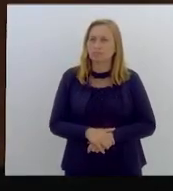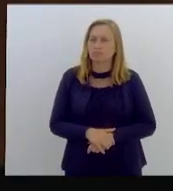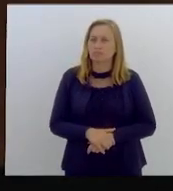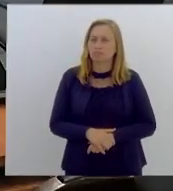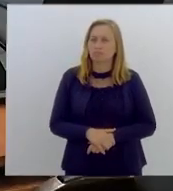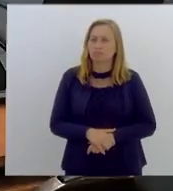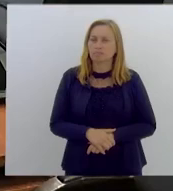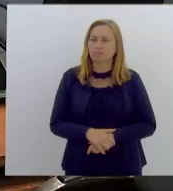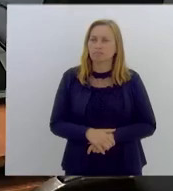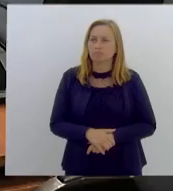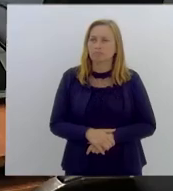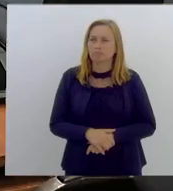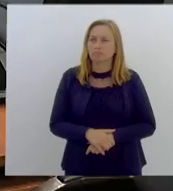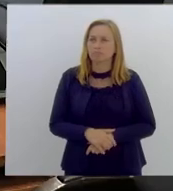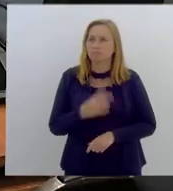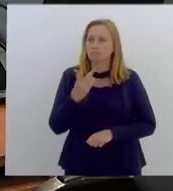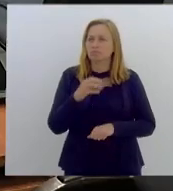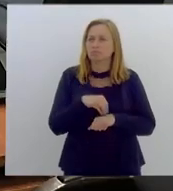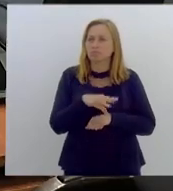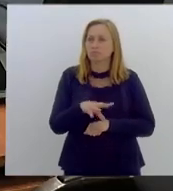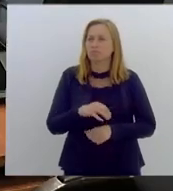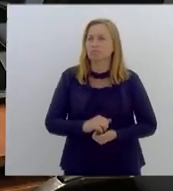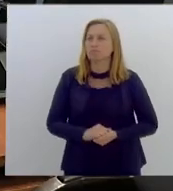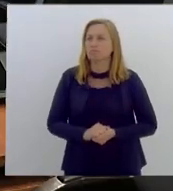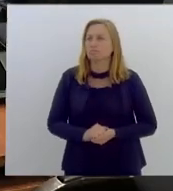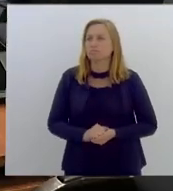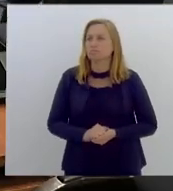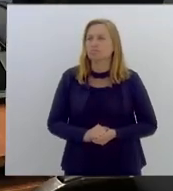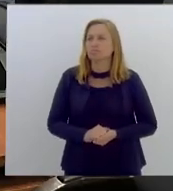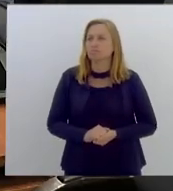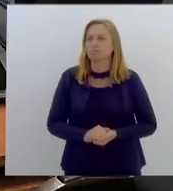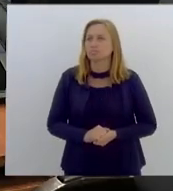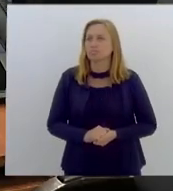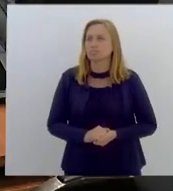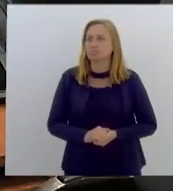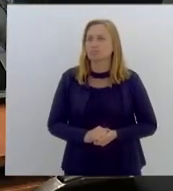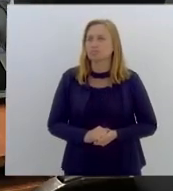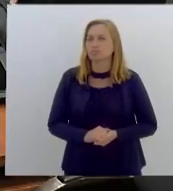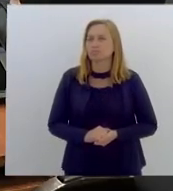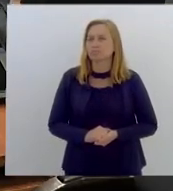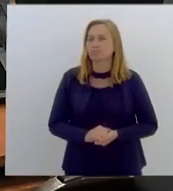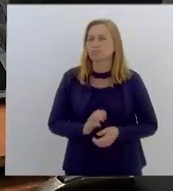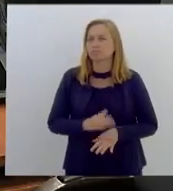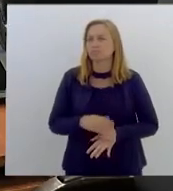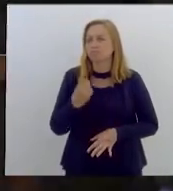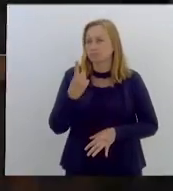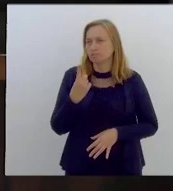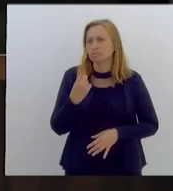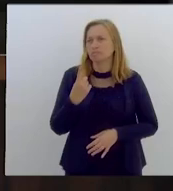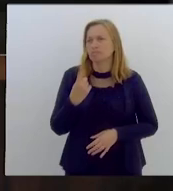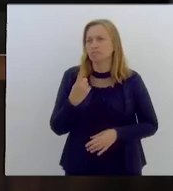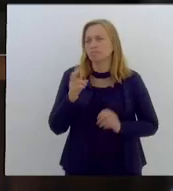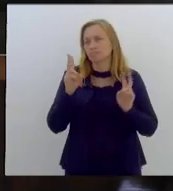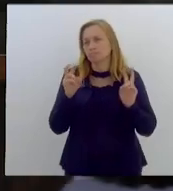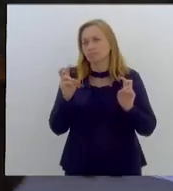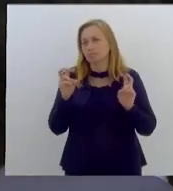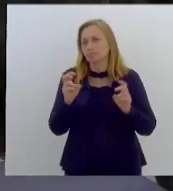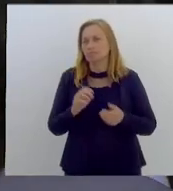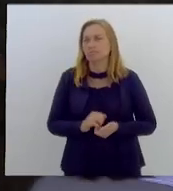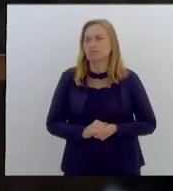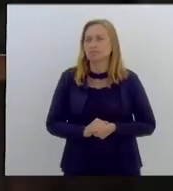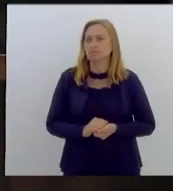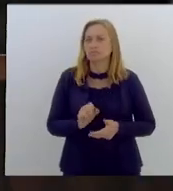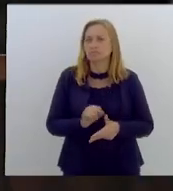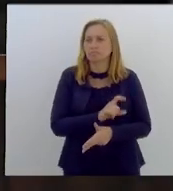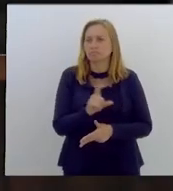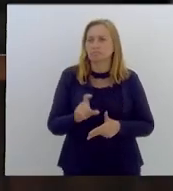dá os dois destaques aí, eu já vou aqueles votar. Dois destaques... Eu vou matar. Ah, tá. Tem mais uma que trata da questão do